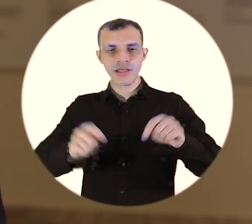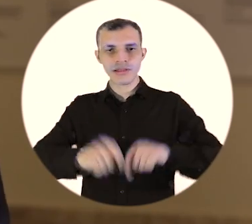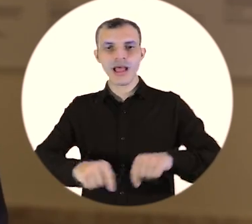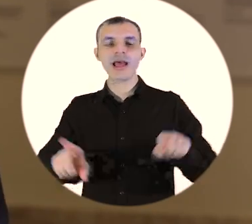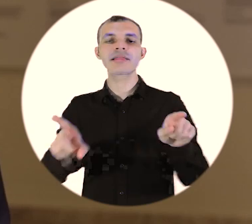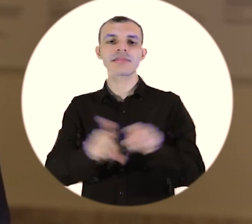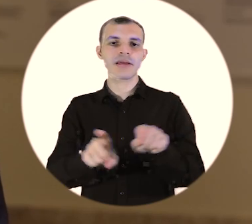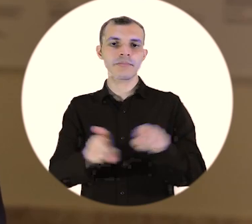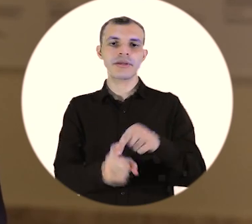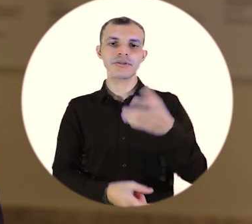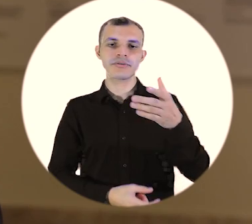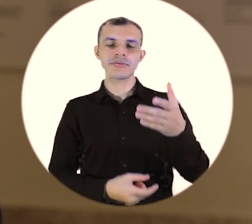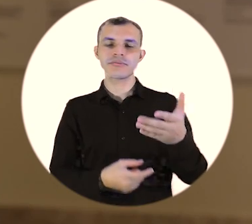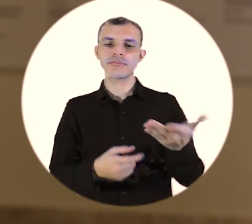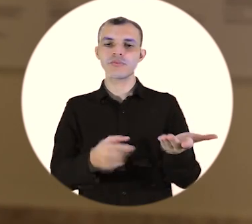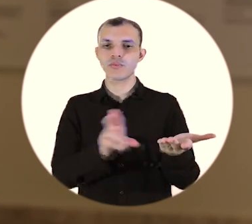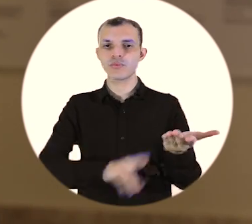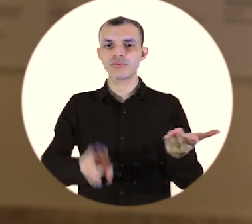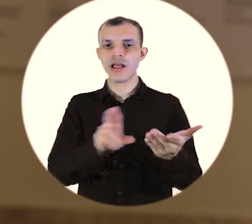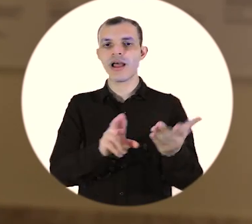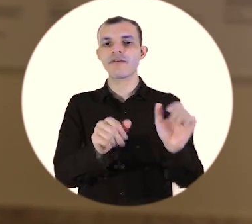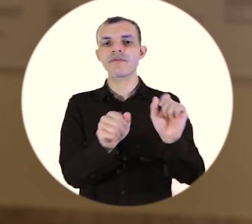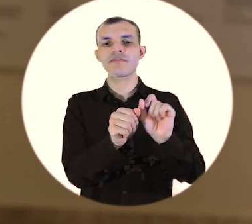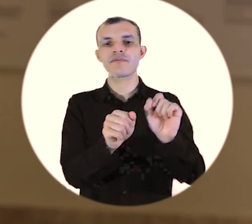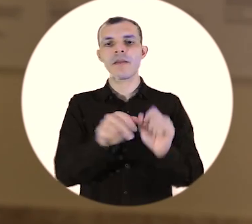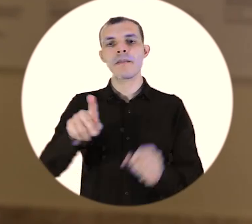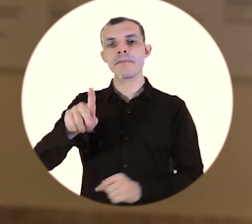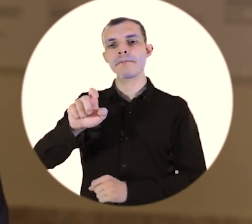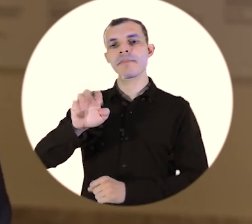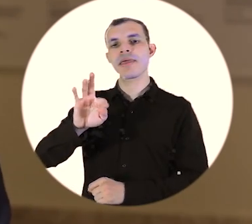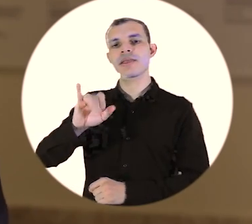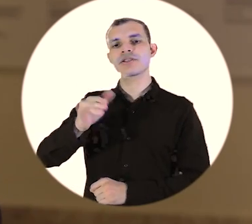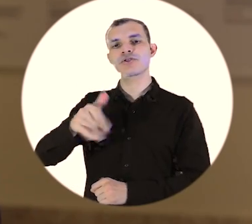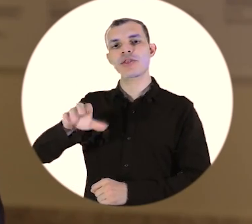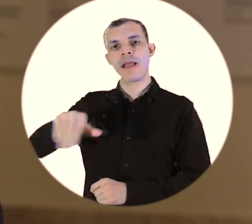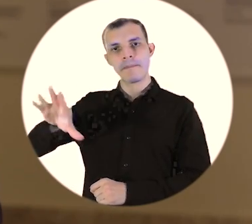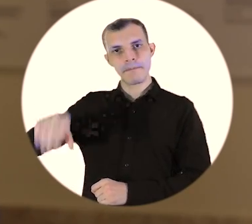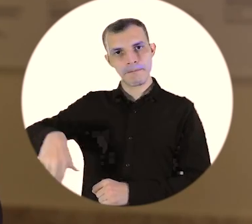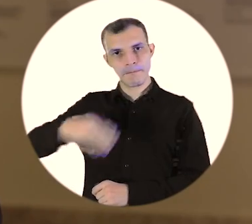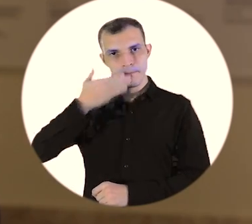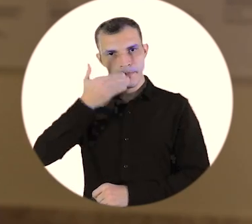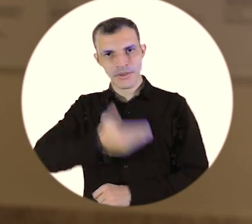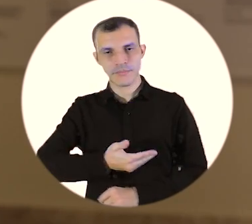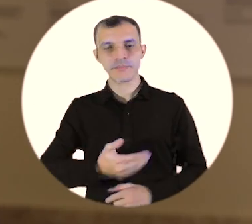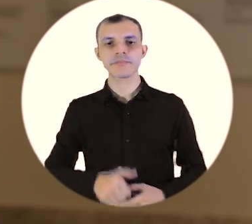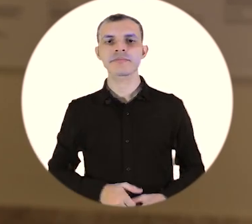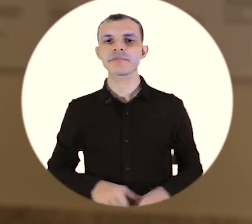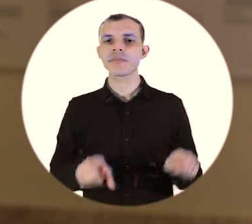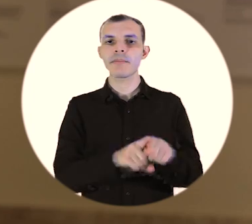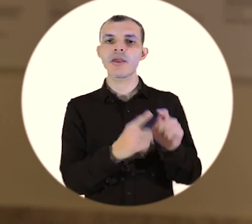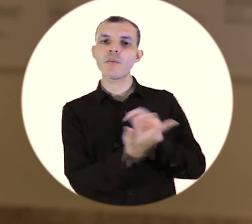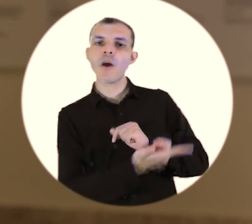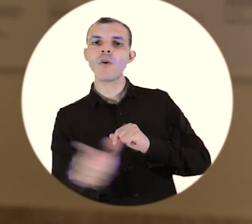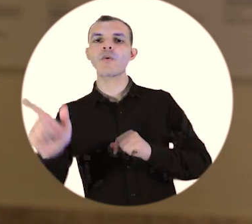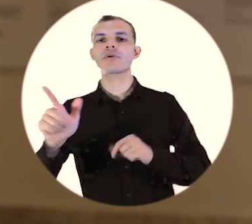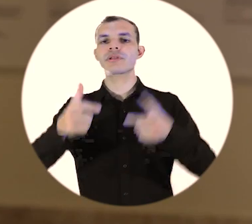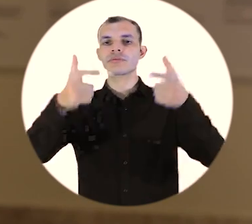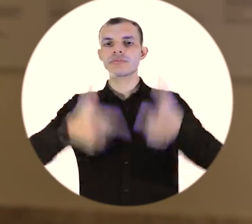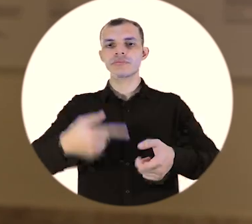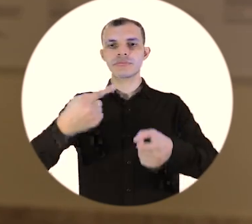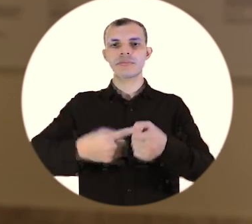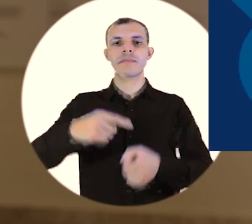para peticionamento também. E também faremos a inauguração da subseção de Pedreiras, uma grande sede